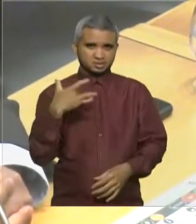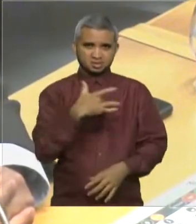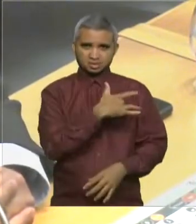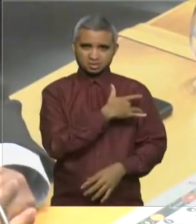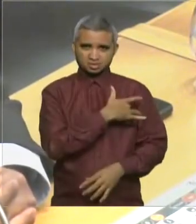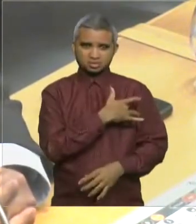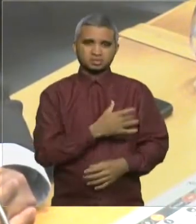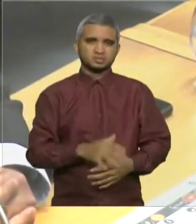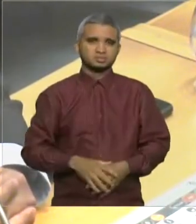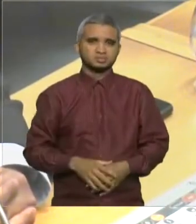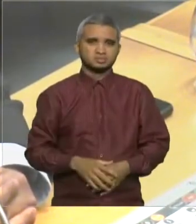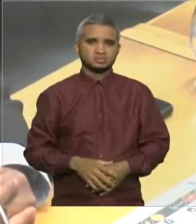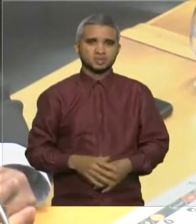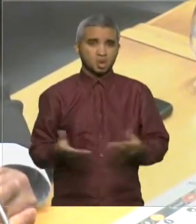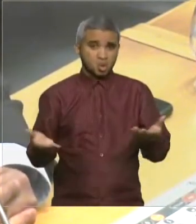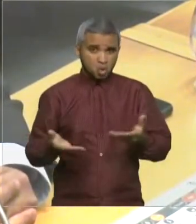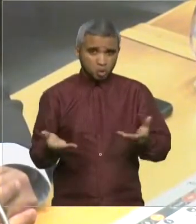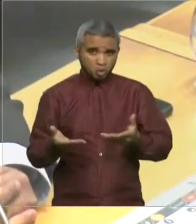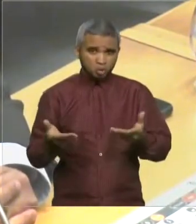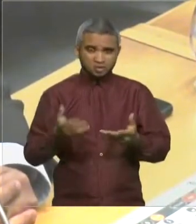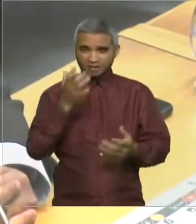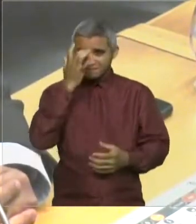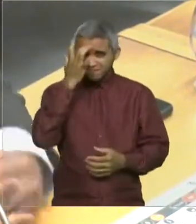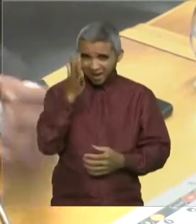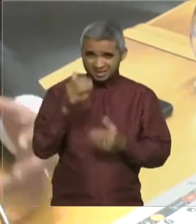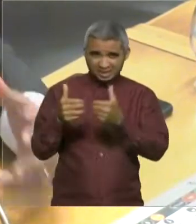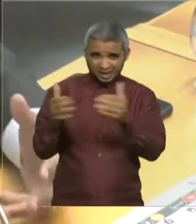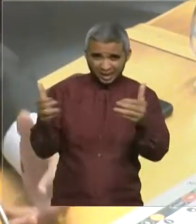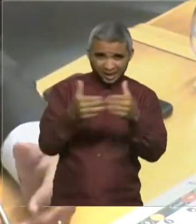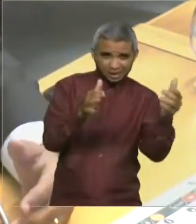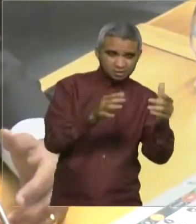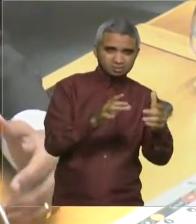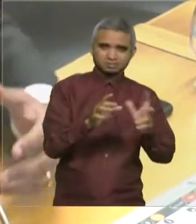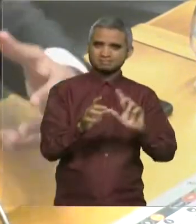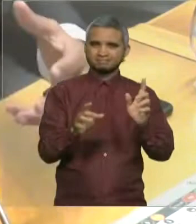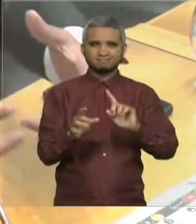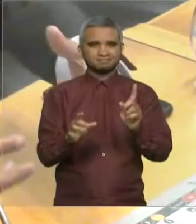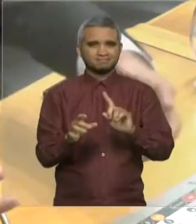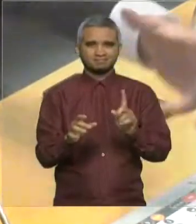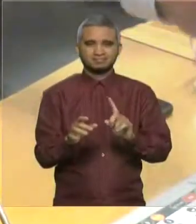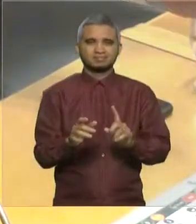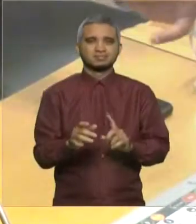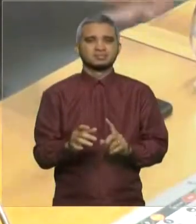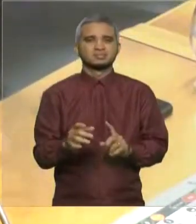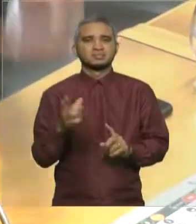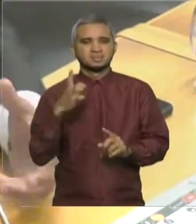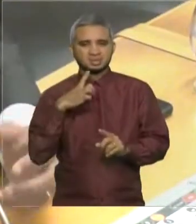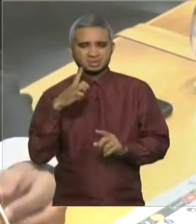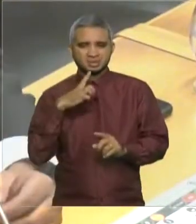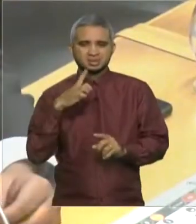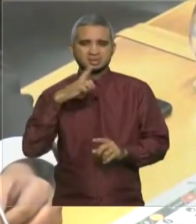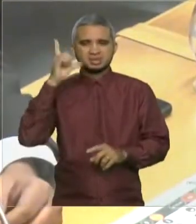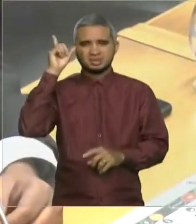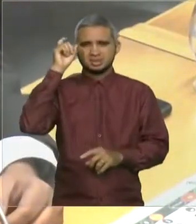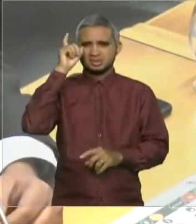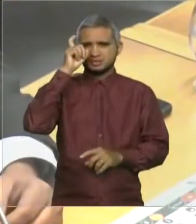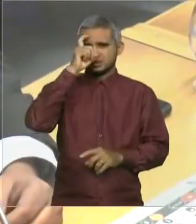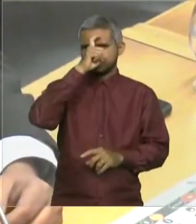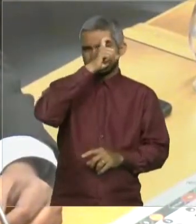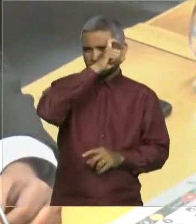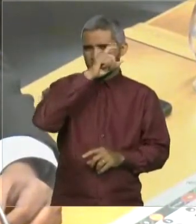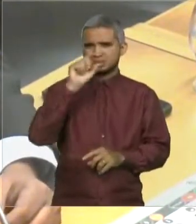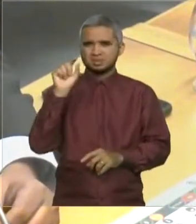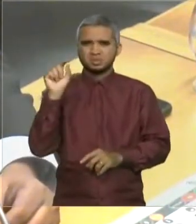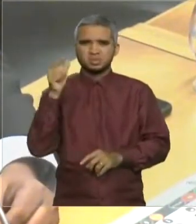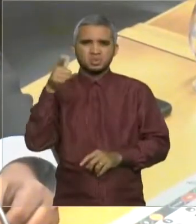de tão grande crise que o país enfrenta. Tem dificuldade com outros serviços? Tem. Mas eu cito, por